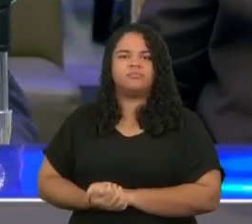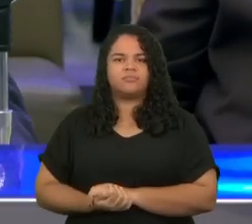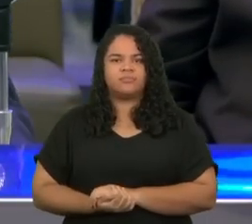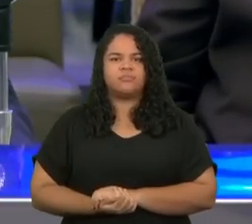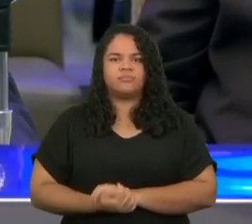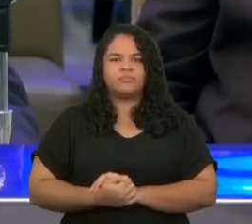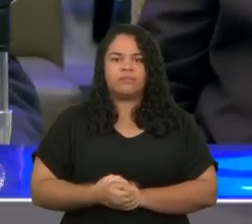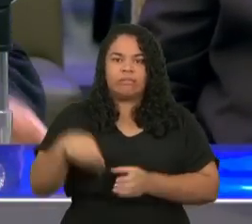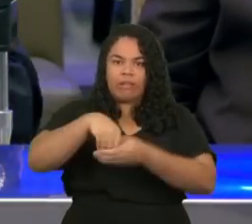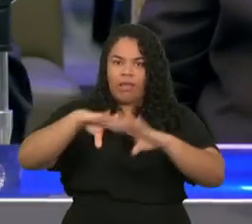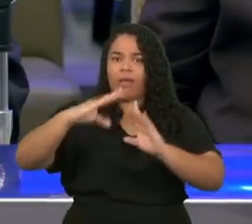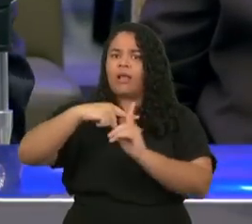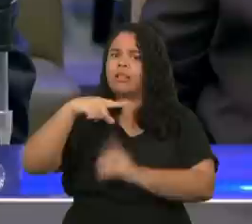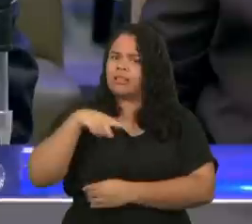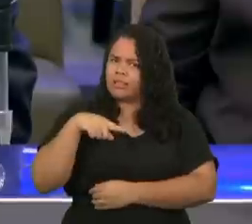muitos